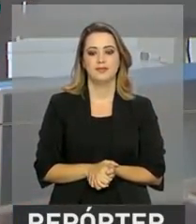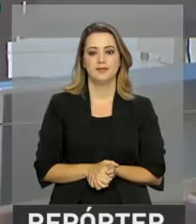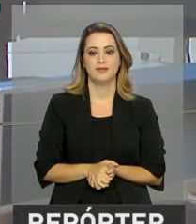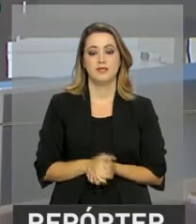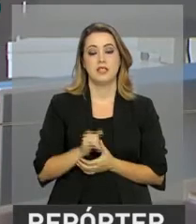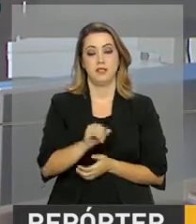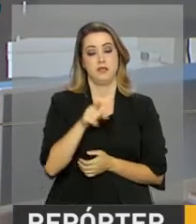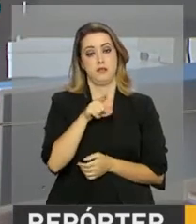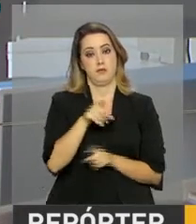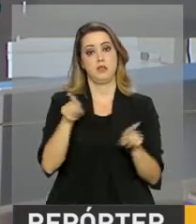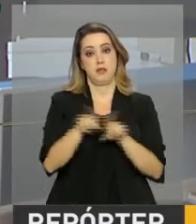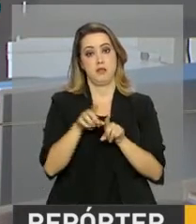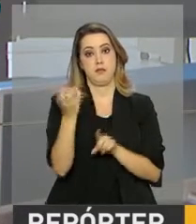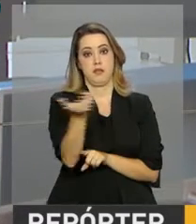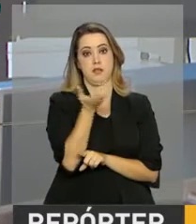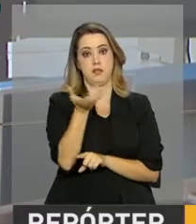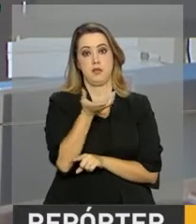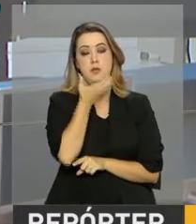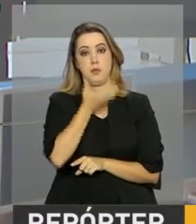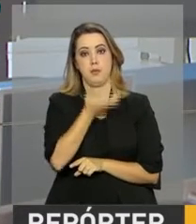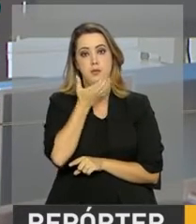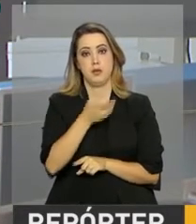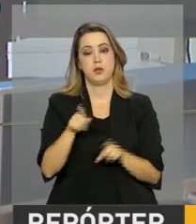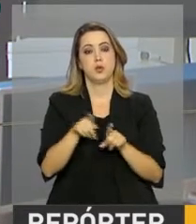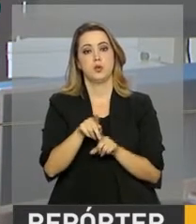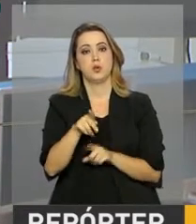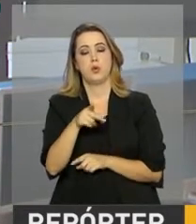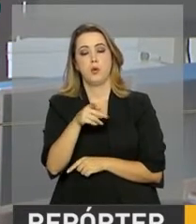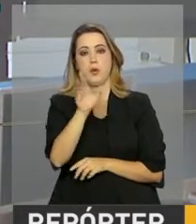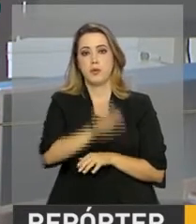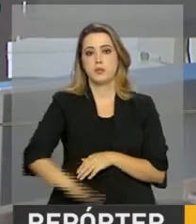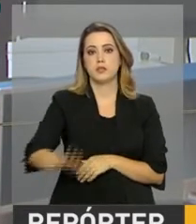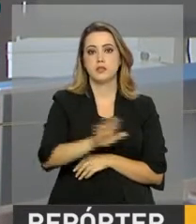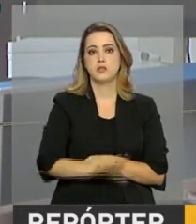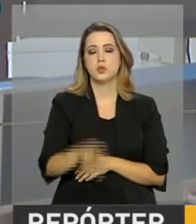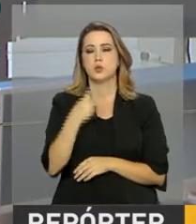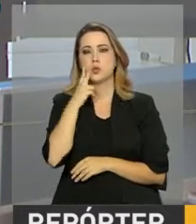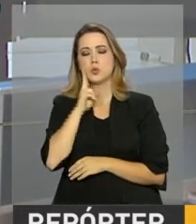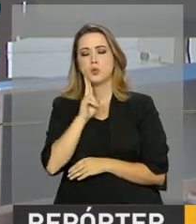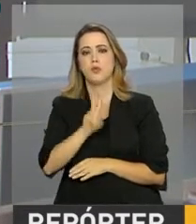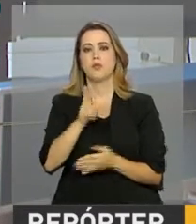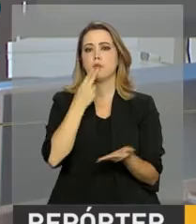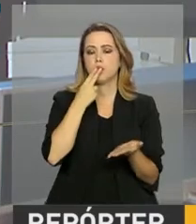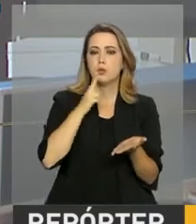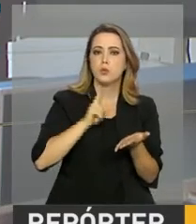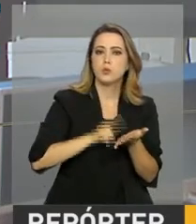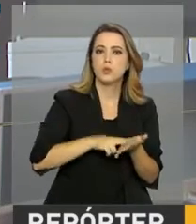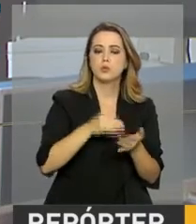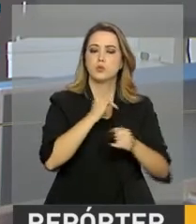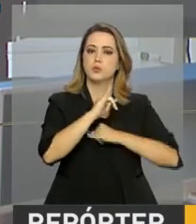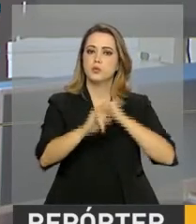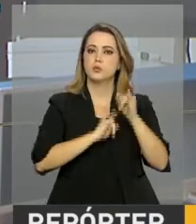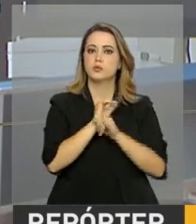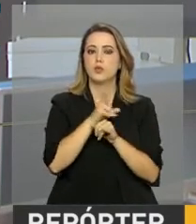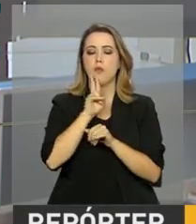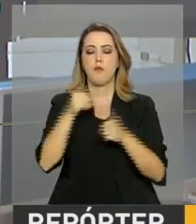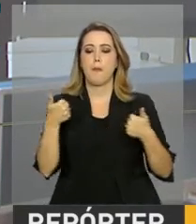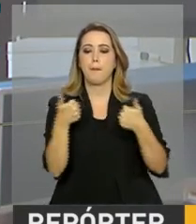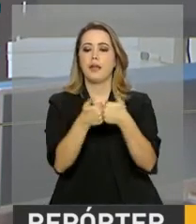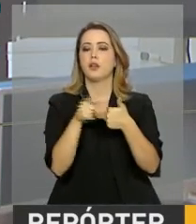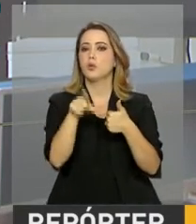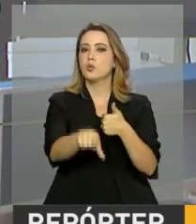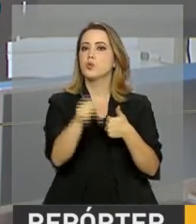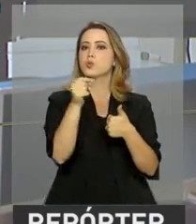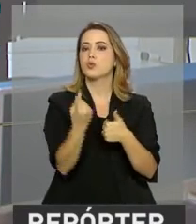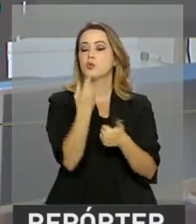Se você também quiser ser um Papai Noel para uma dessas crianças, basta acessar o site dos Correios e saber qual agência mais próxima de casa para